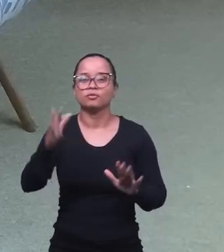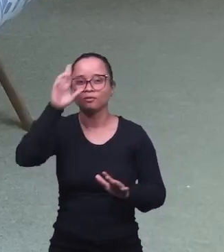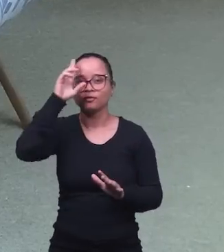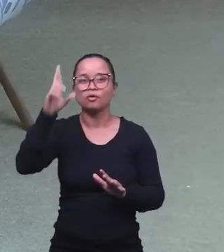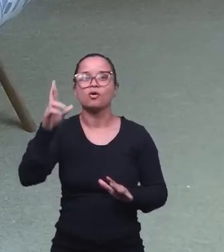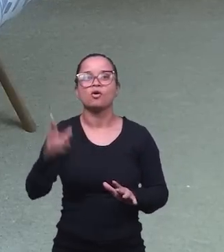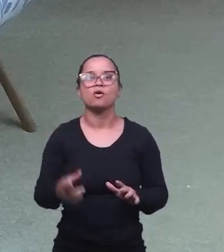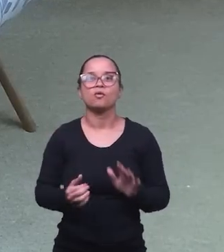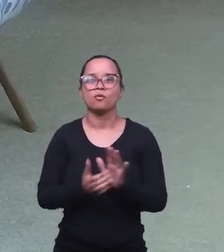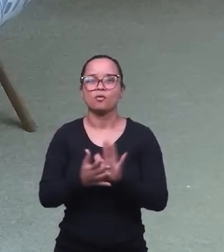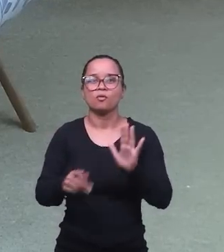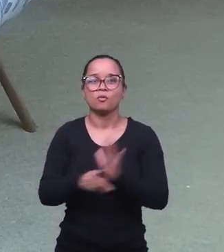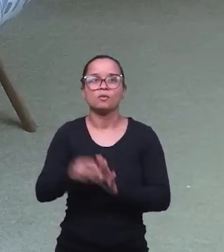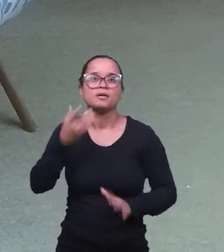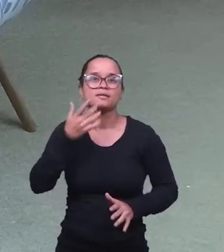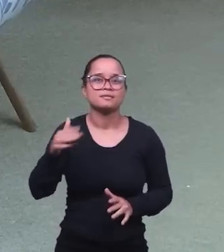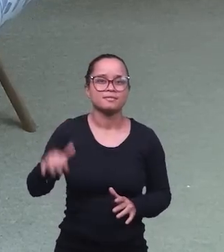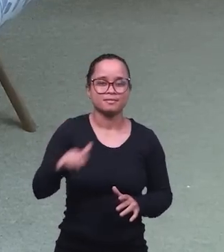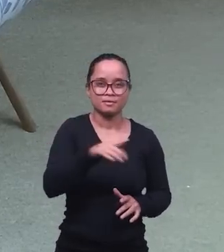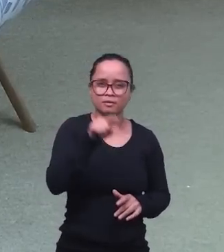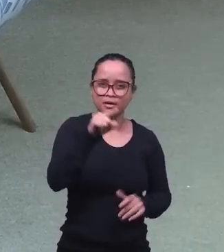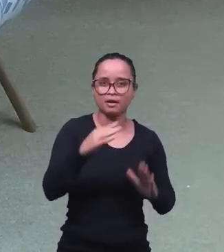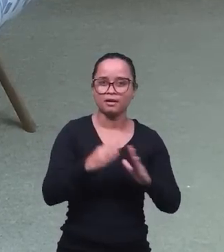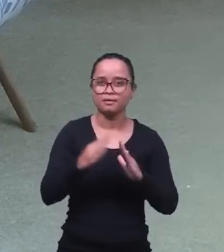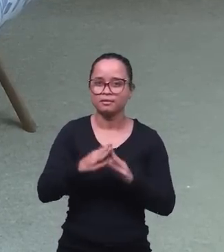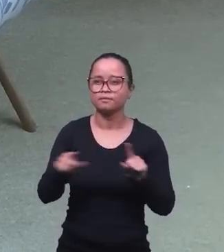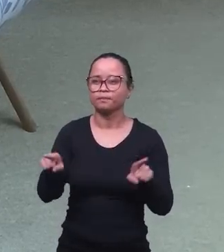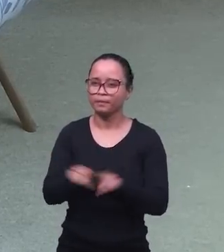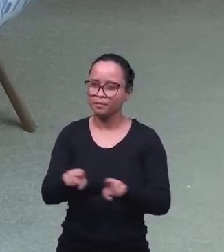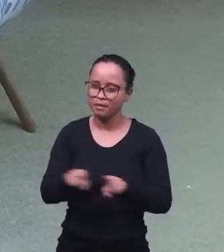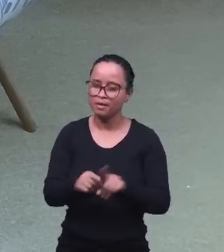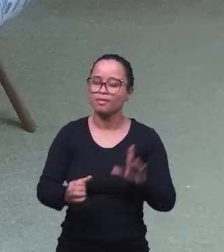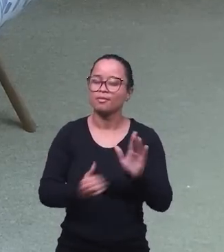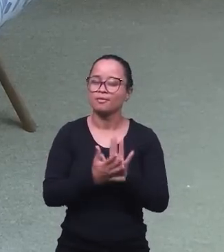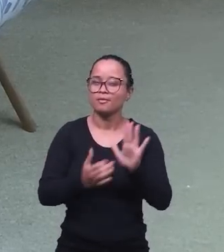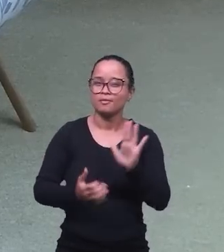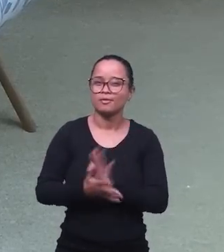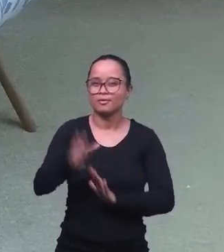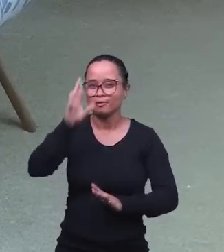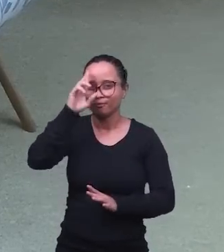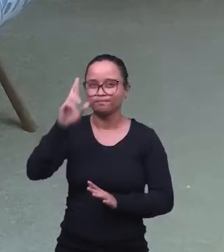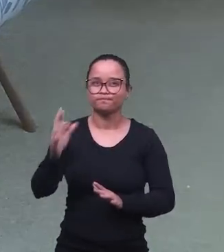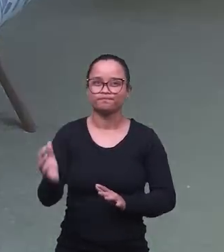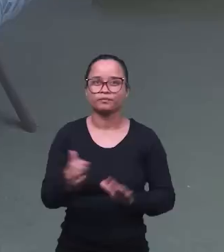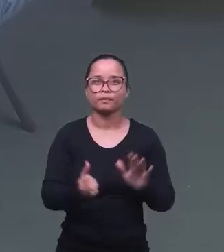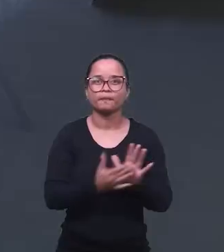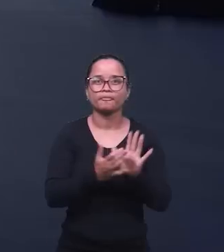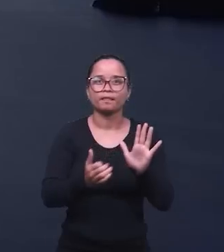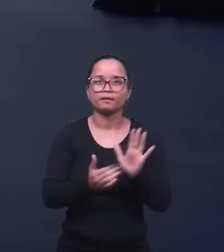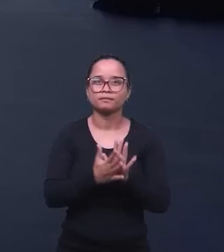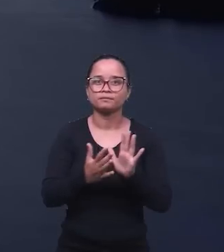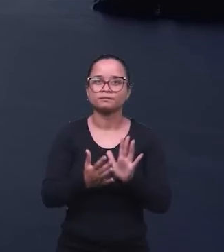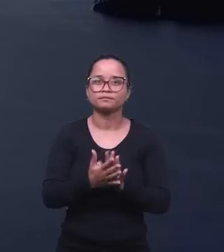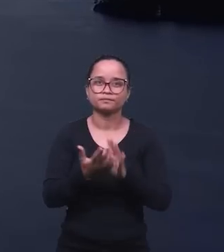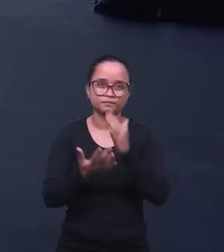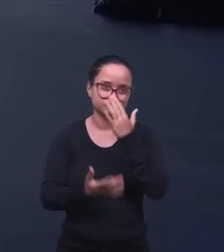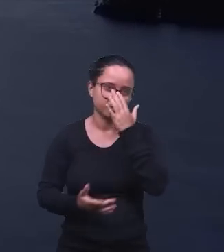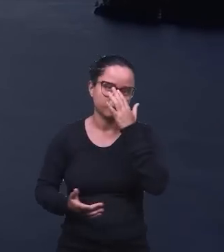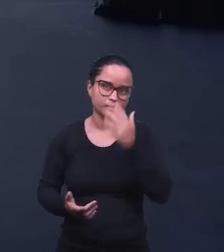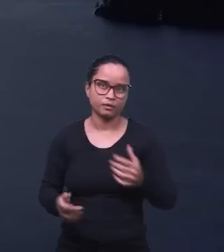que as crianças cantam na sua casa. Louve ao Senhor também, acompanhando então esta projeção.